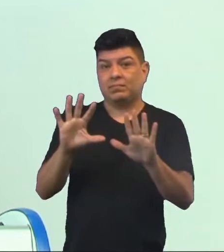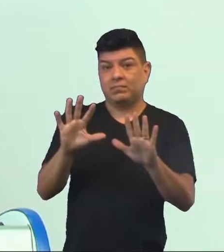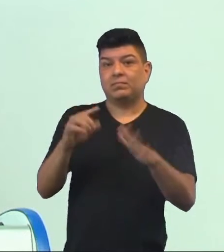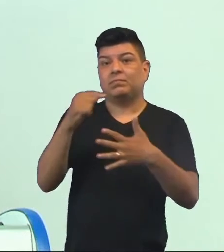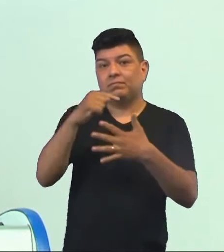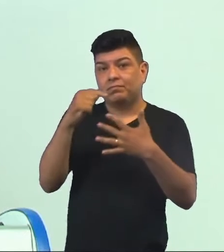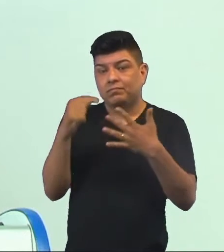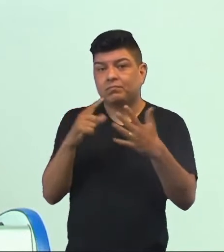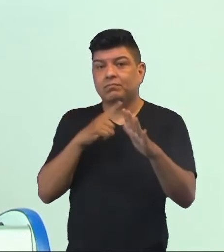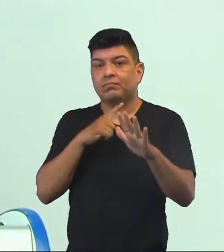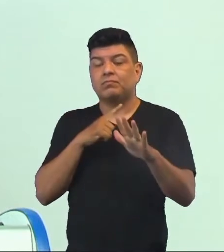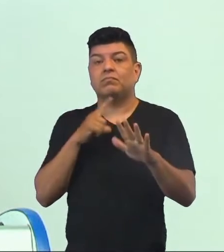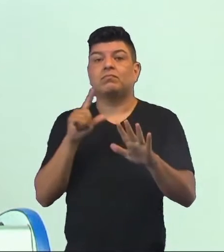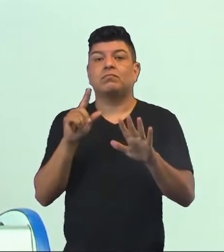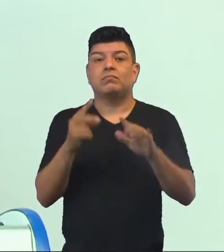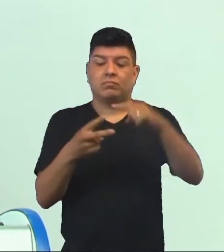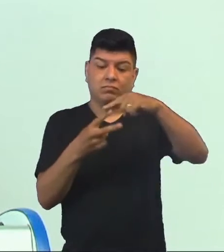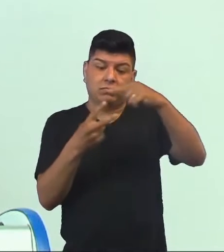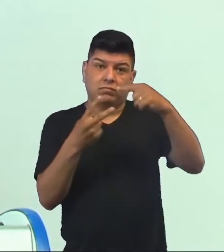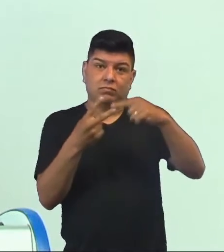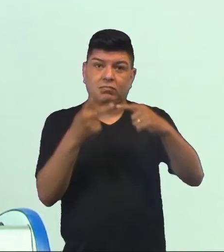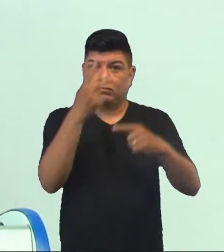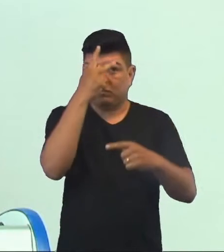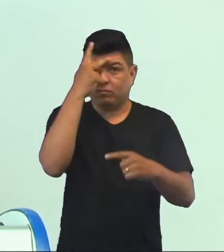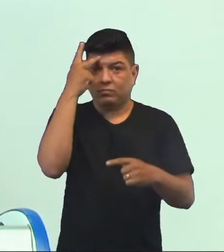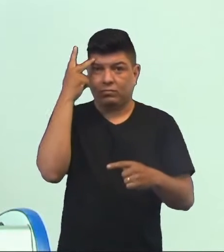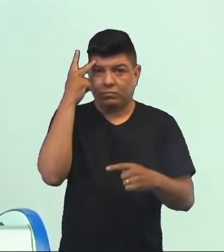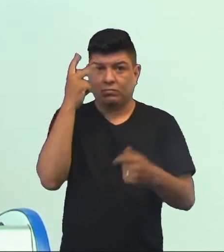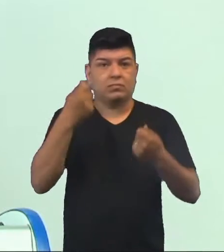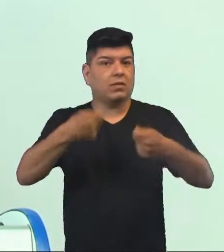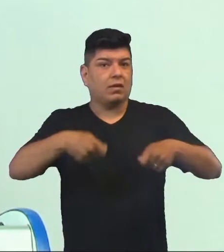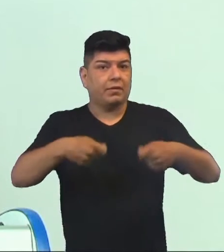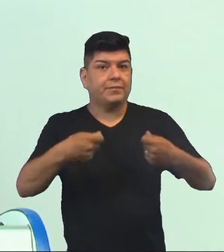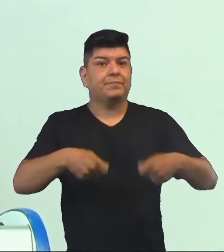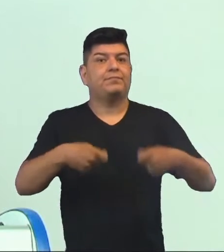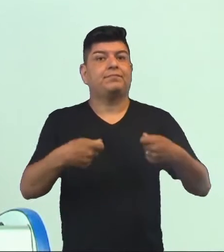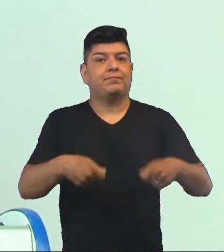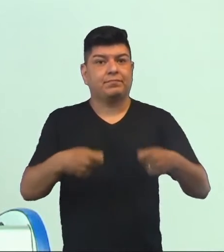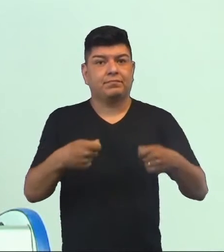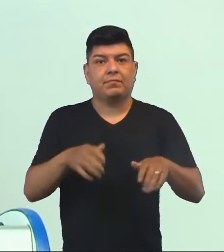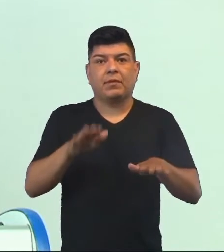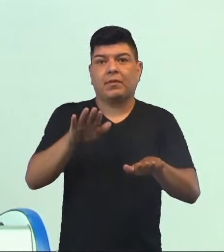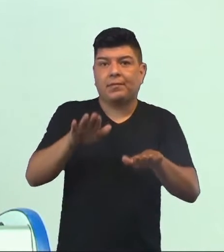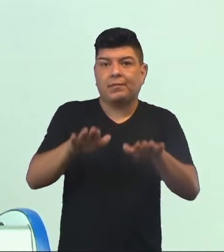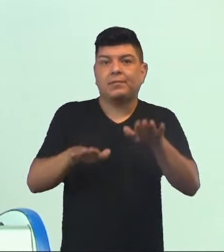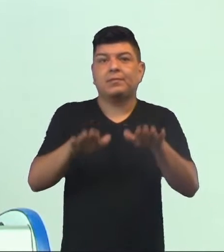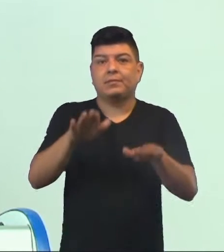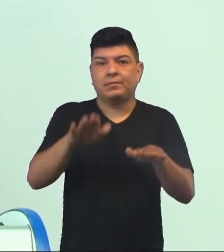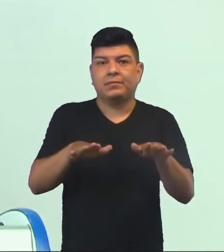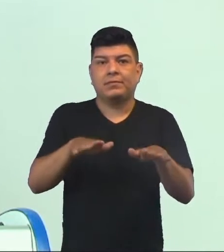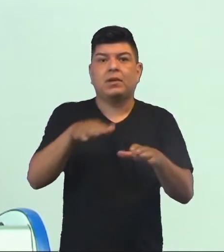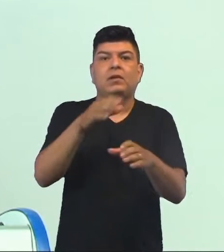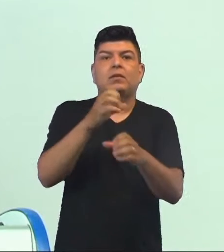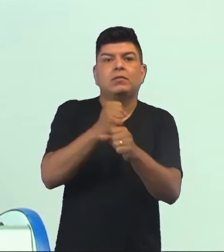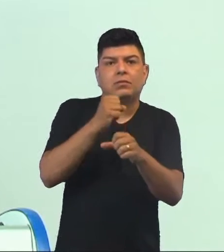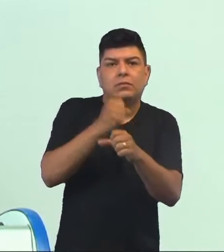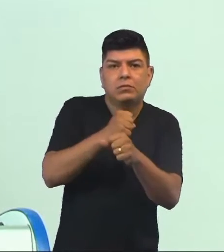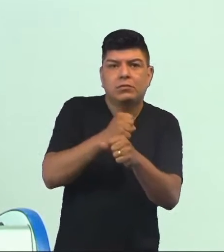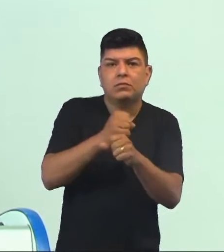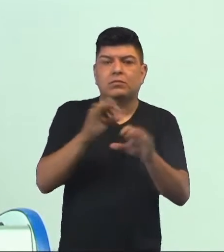problemas onde duas personagens nelas precisavam equilibrar o total da receita